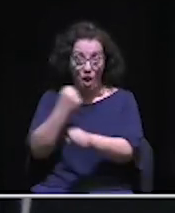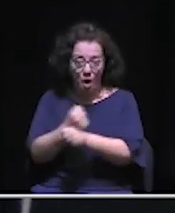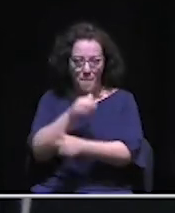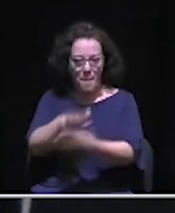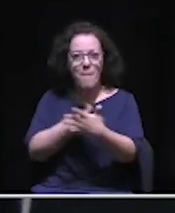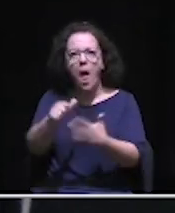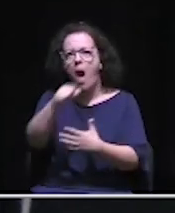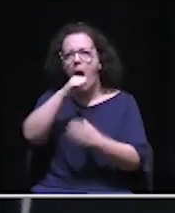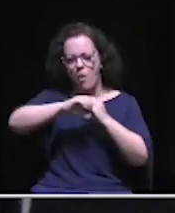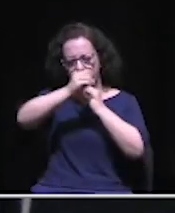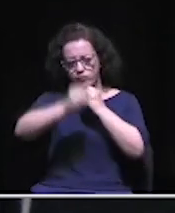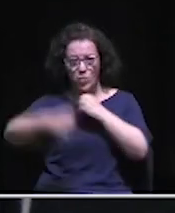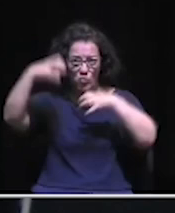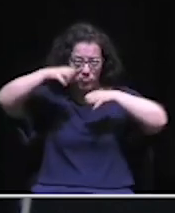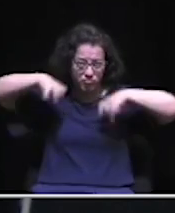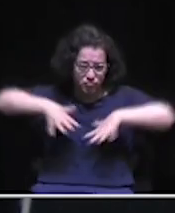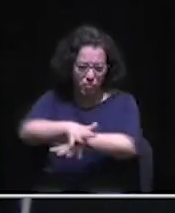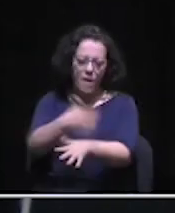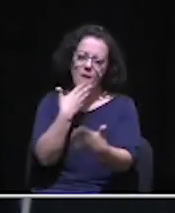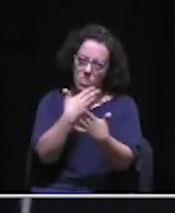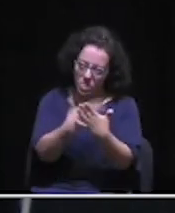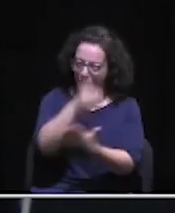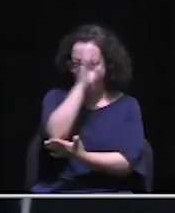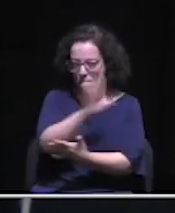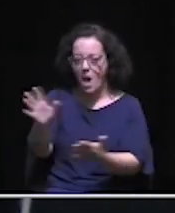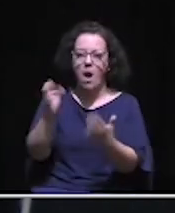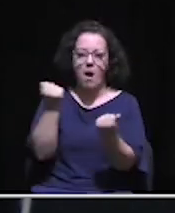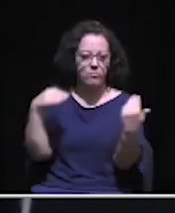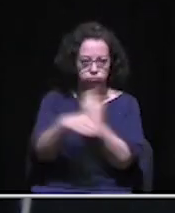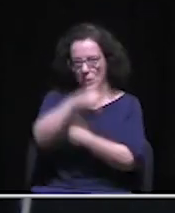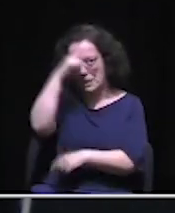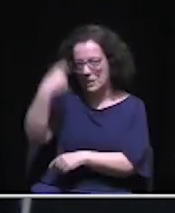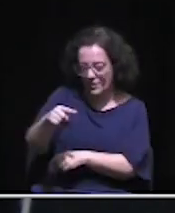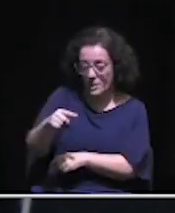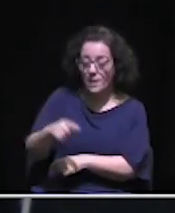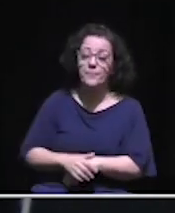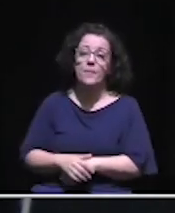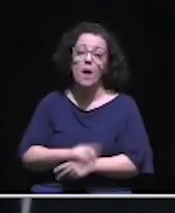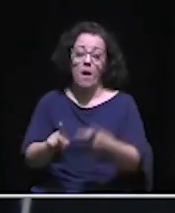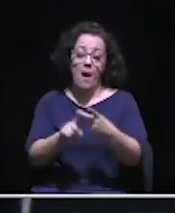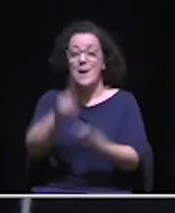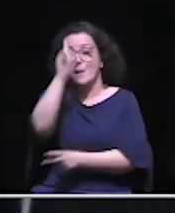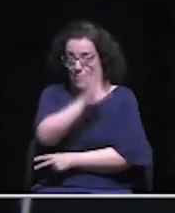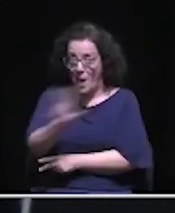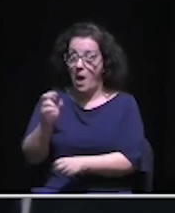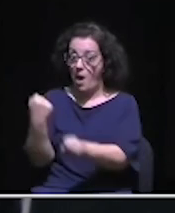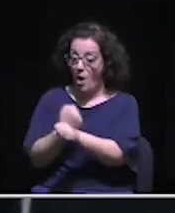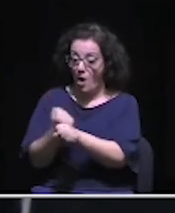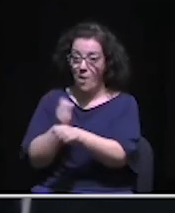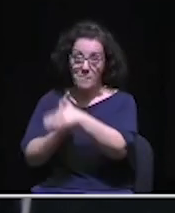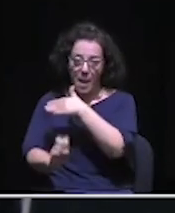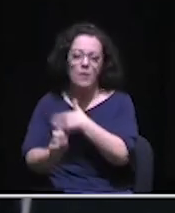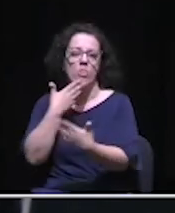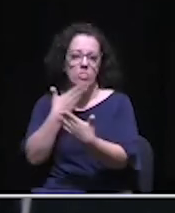iam implicar reorganização na mobilidade. Há muito tempo que se sabia que as obras do metro iam implicar reorganização na mobilidade. Era obrigação